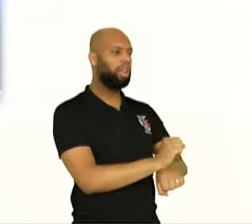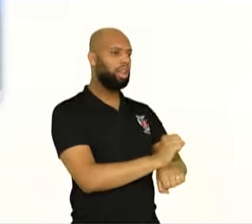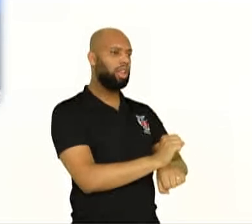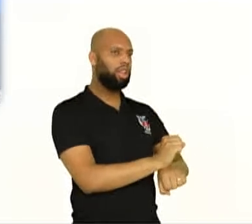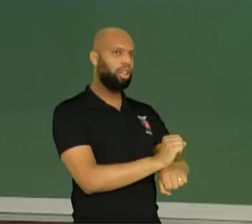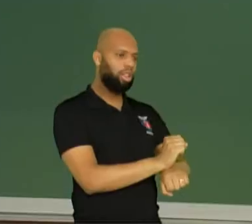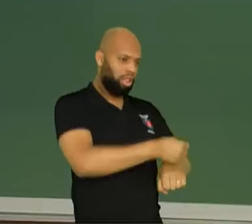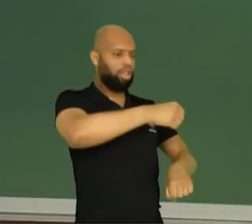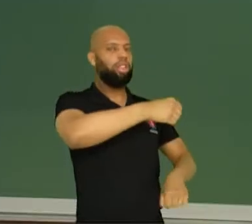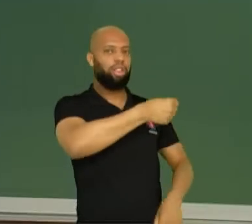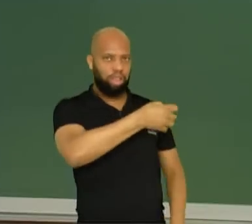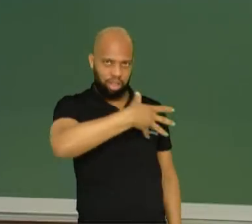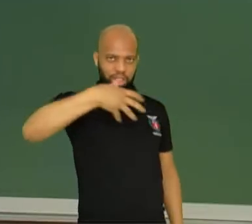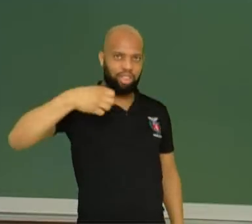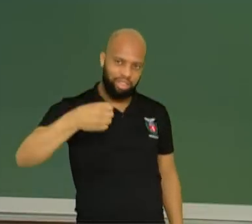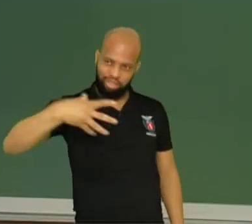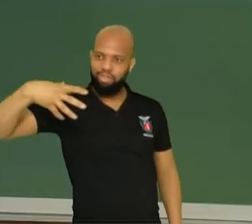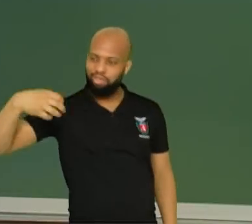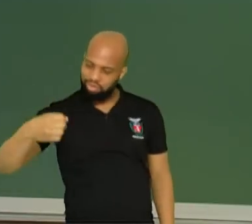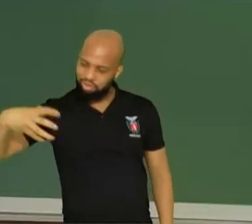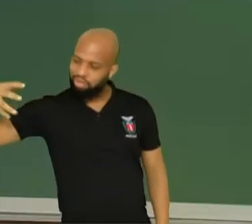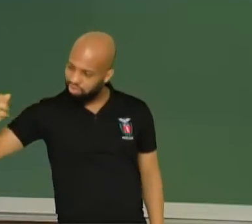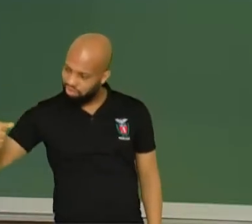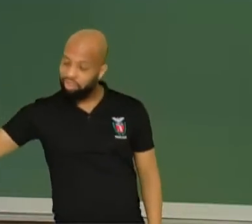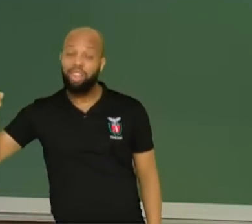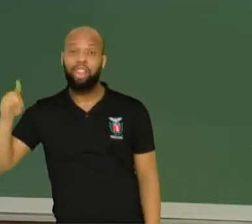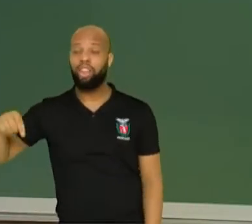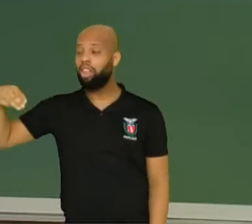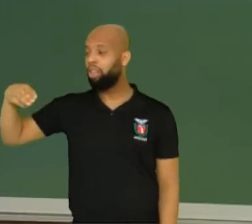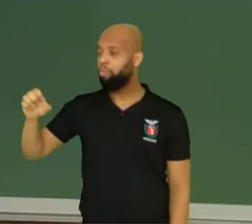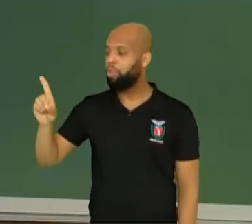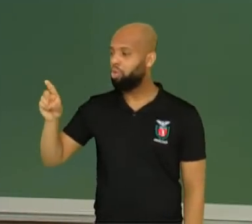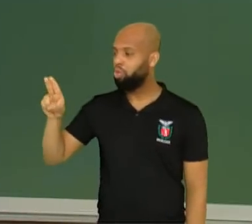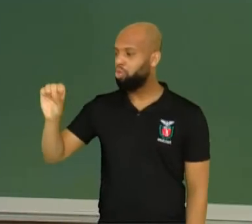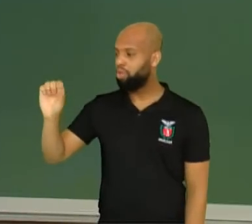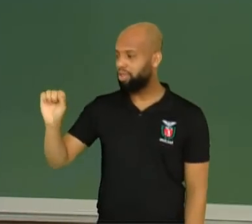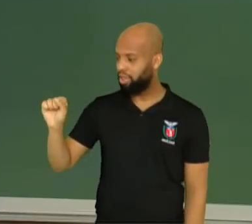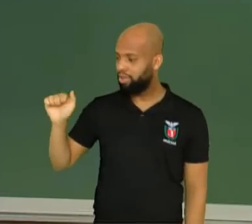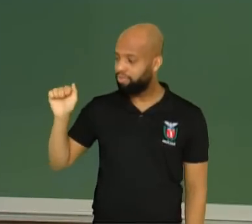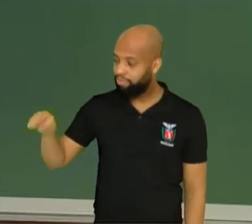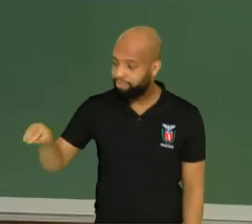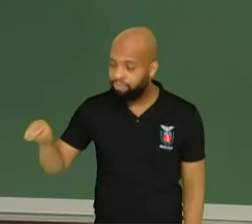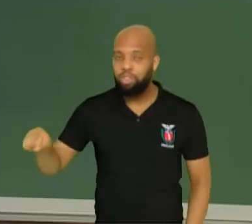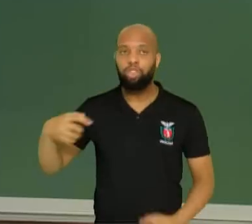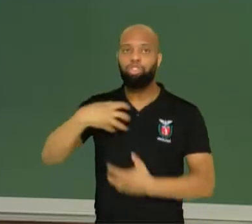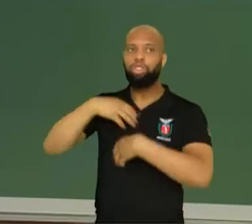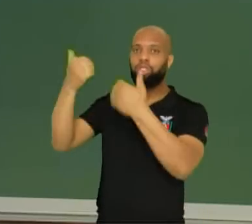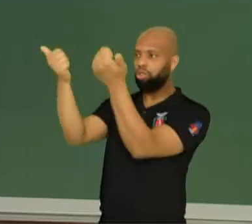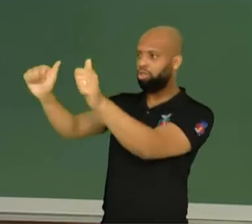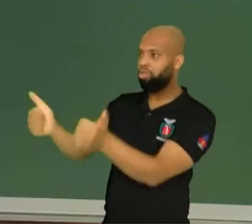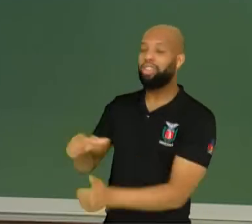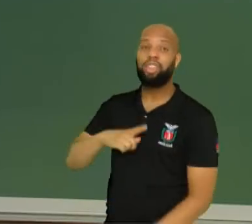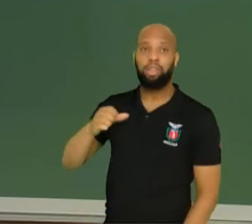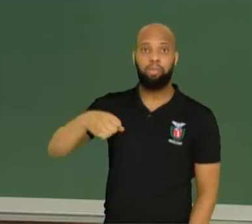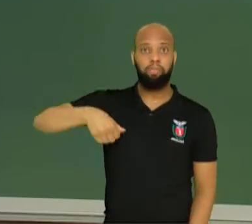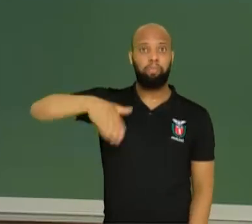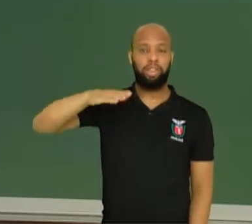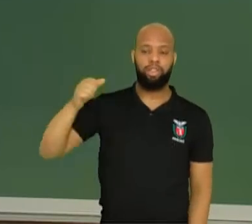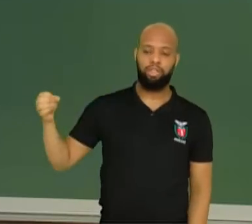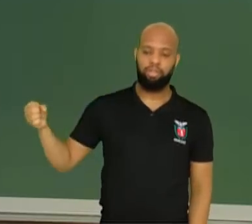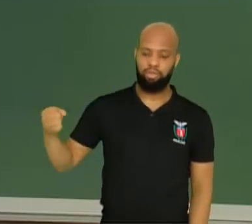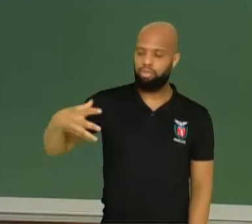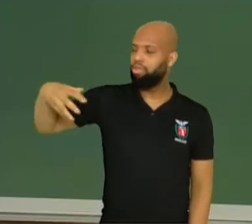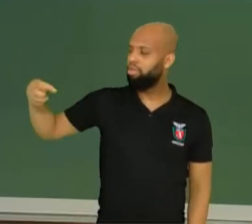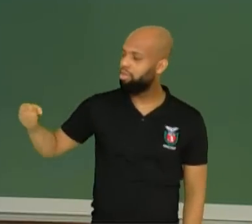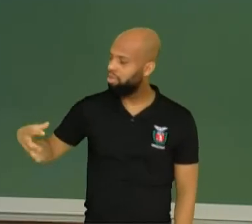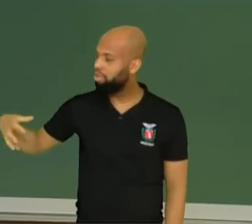lugar. E aí ele vai, em forma de medusa, que é geralmente o formato que a gente encontra nas águas vivas.